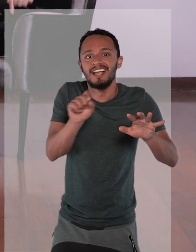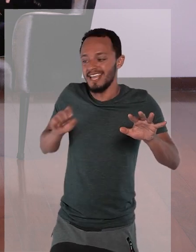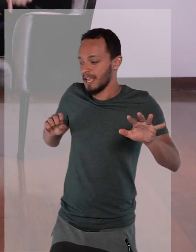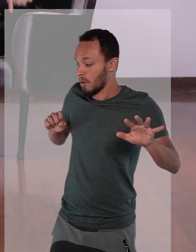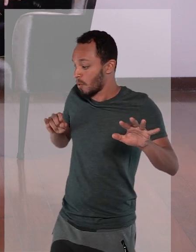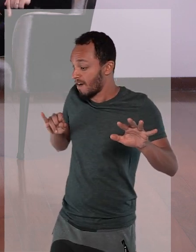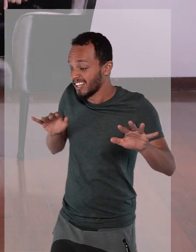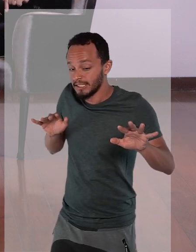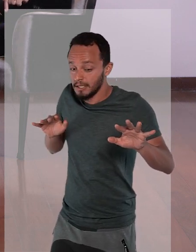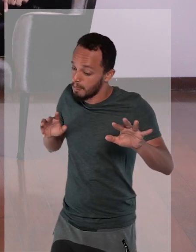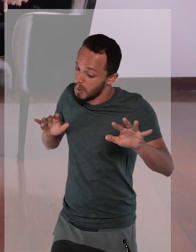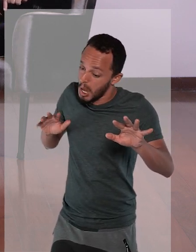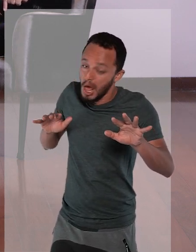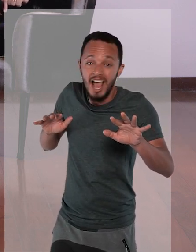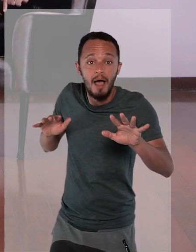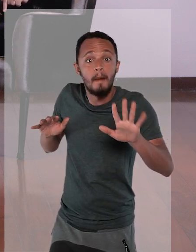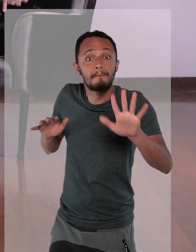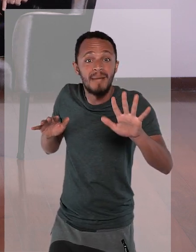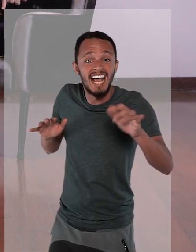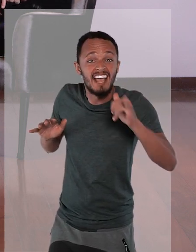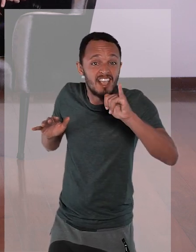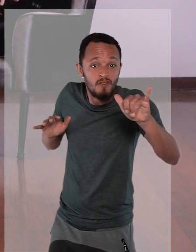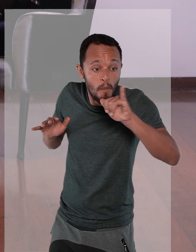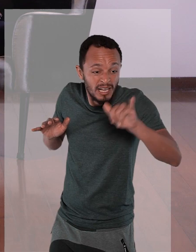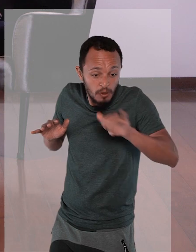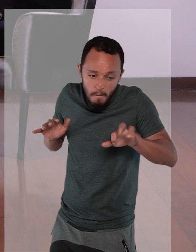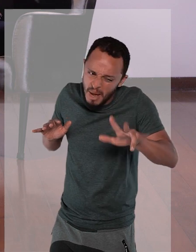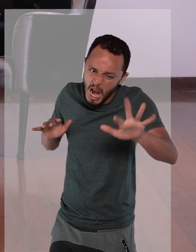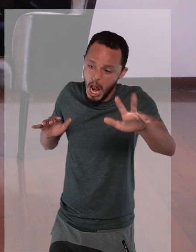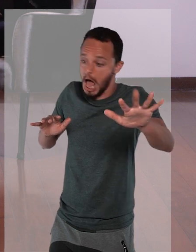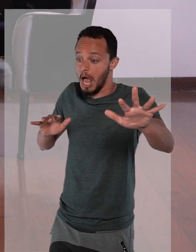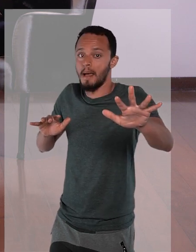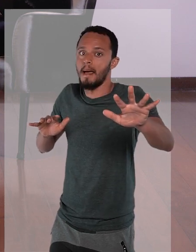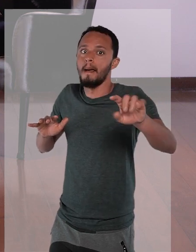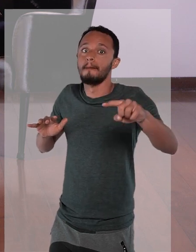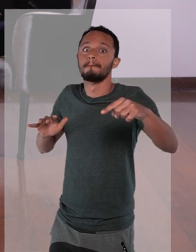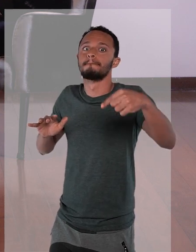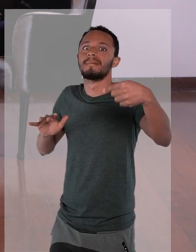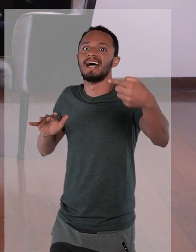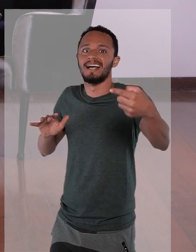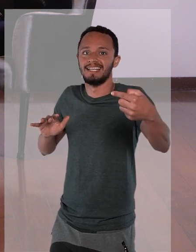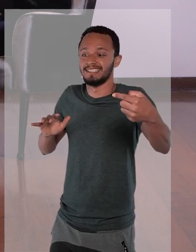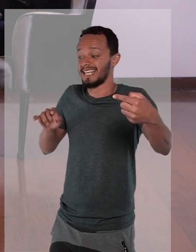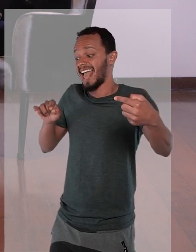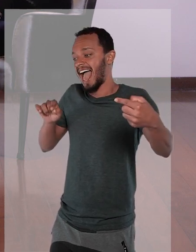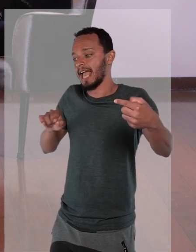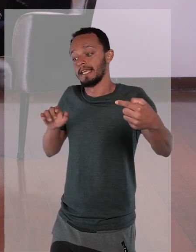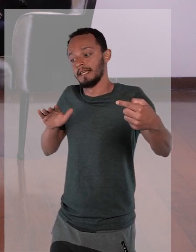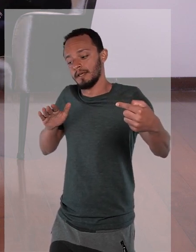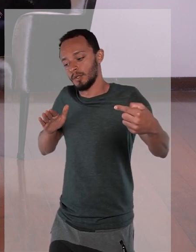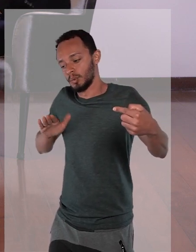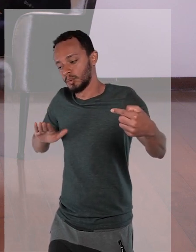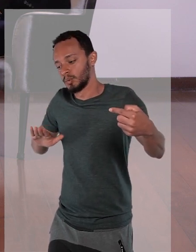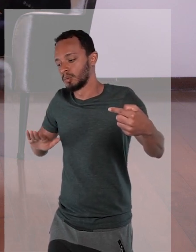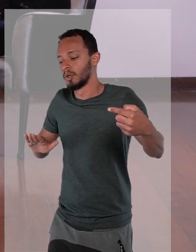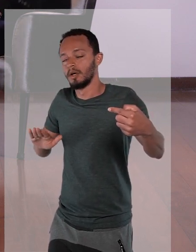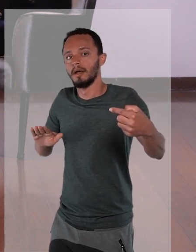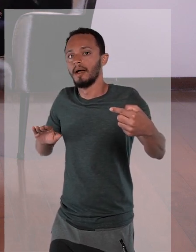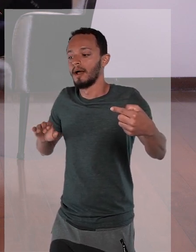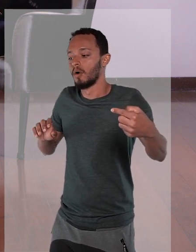pandemia, especificamente, é inédito ver os órgãos de imprensa que